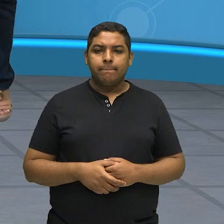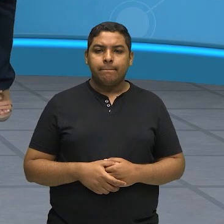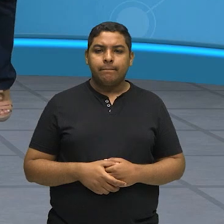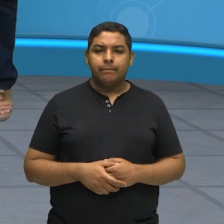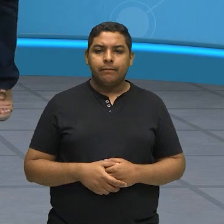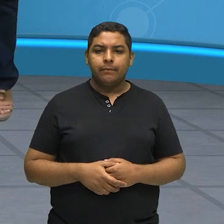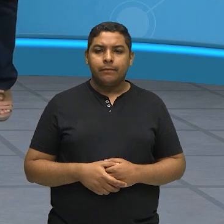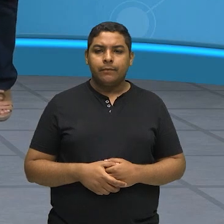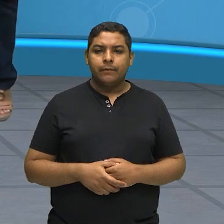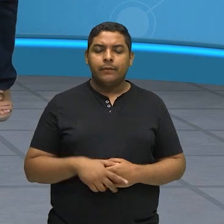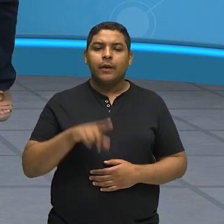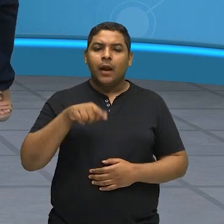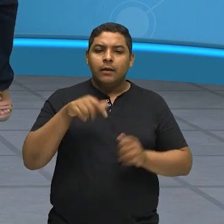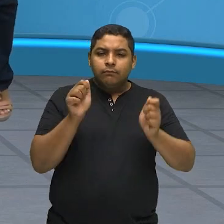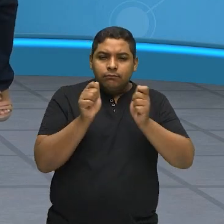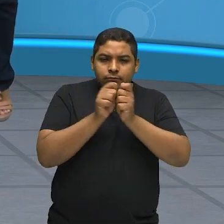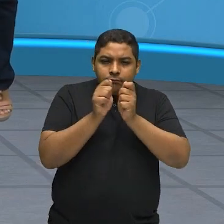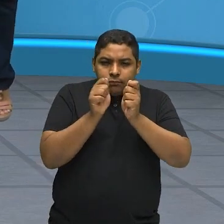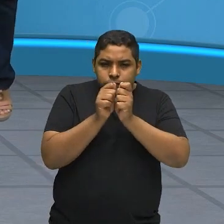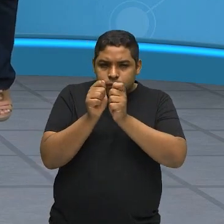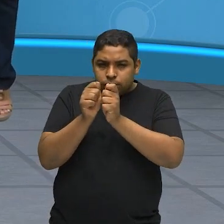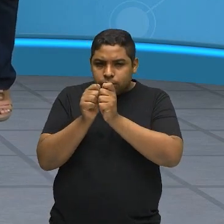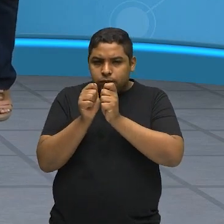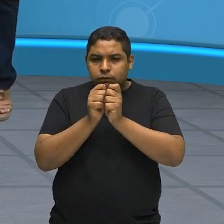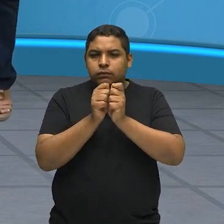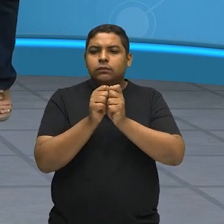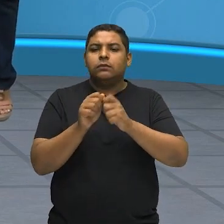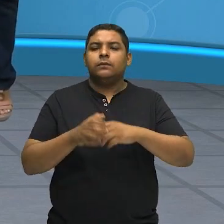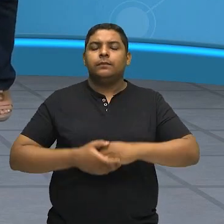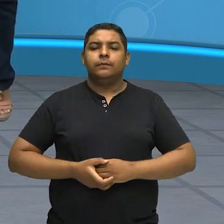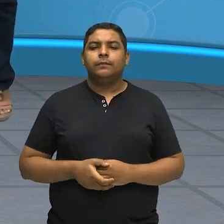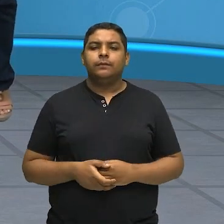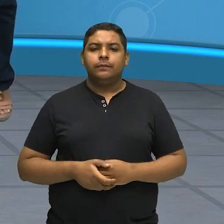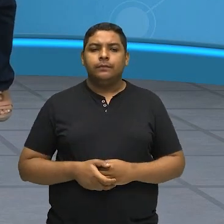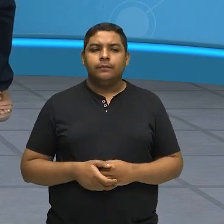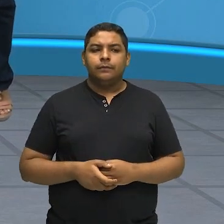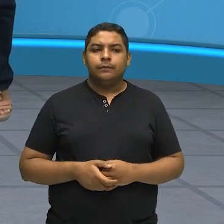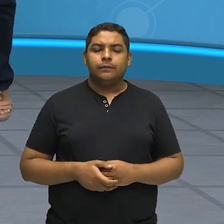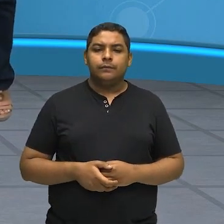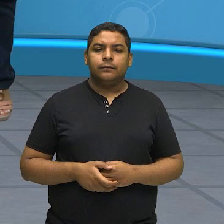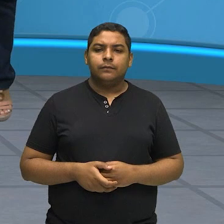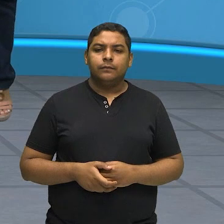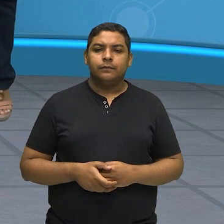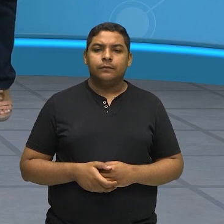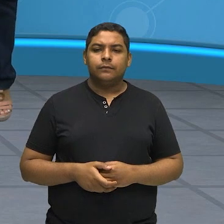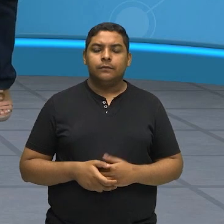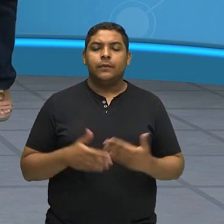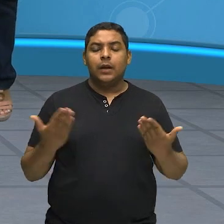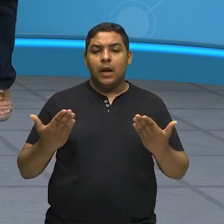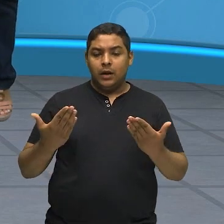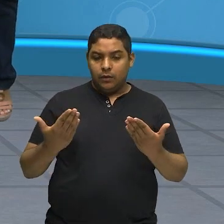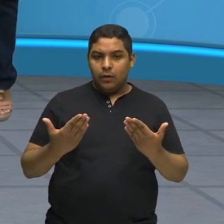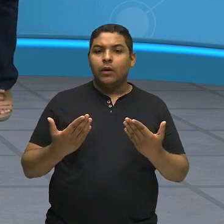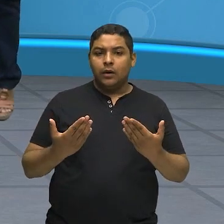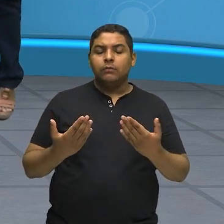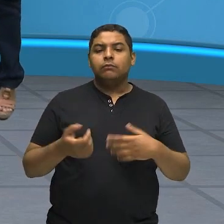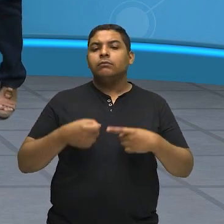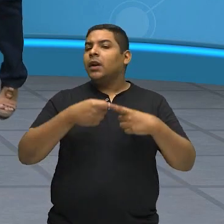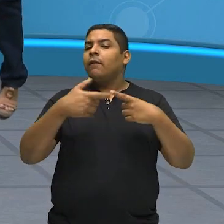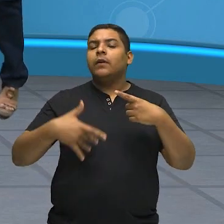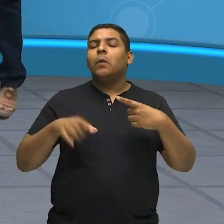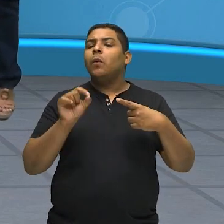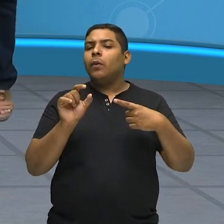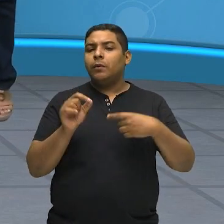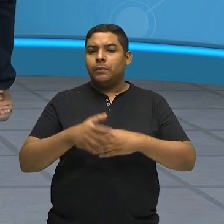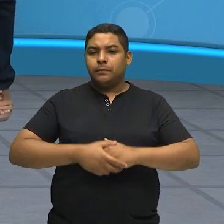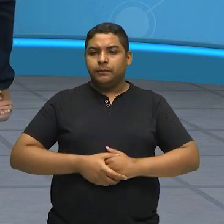são bem juntinhas da outra. E agora a gente vai ver mais uma definição, uma classificação